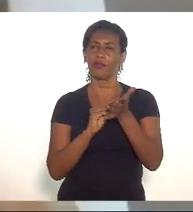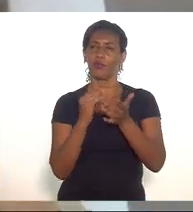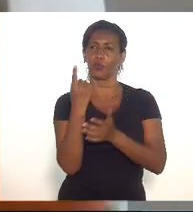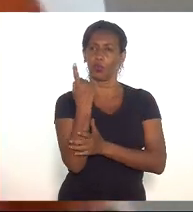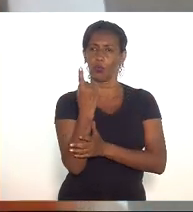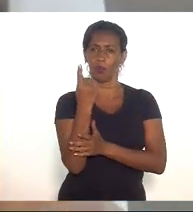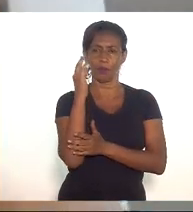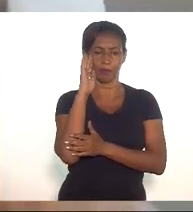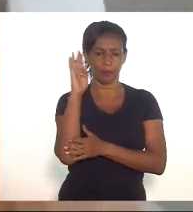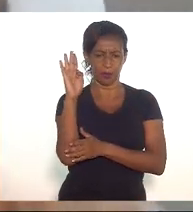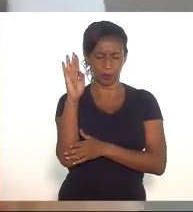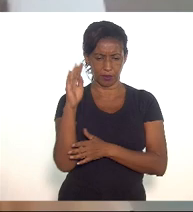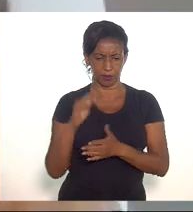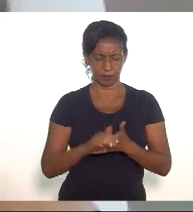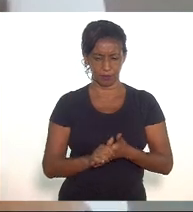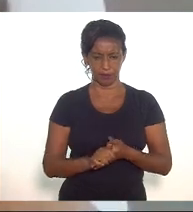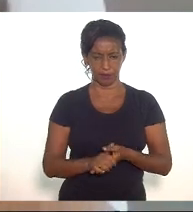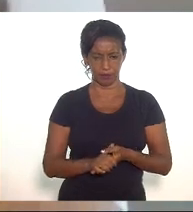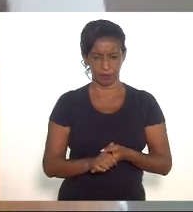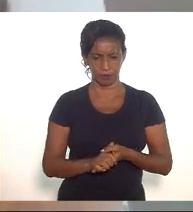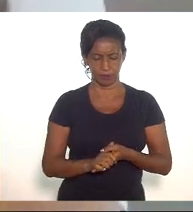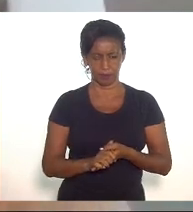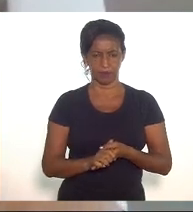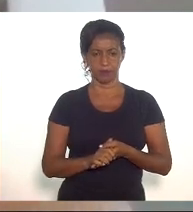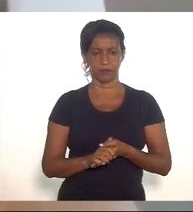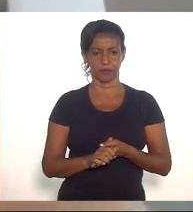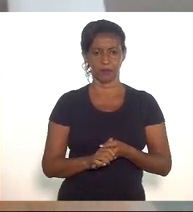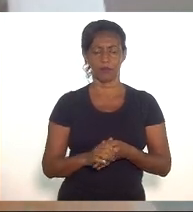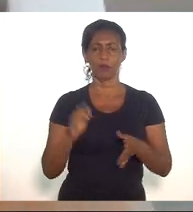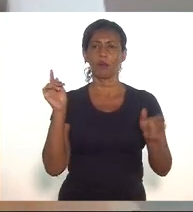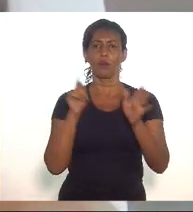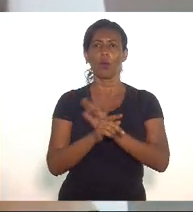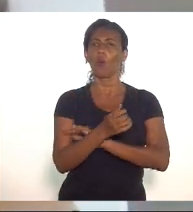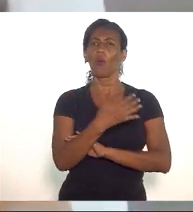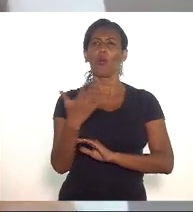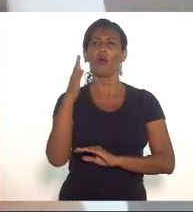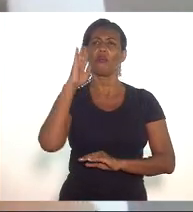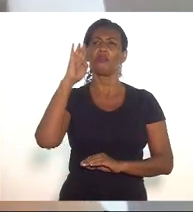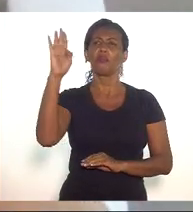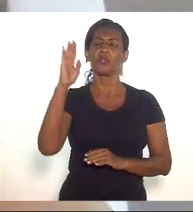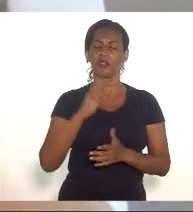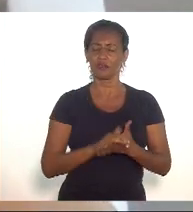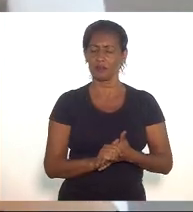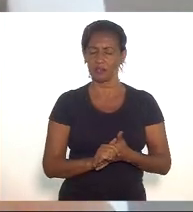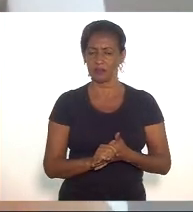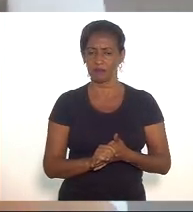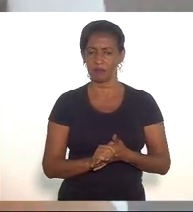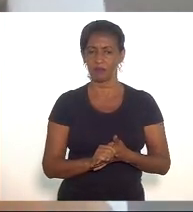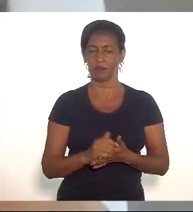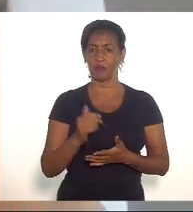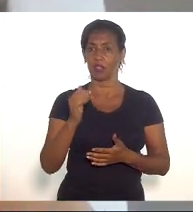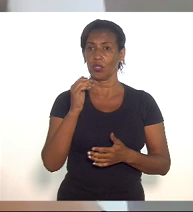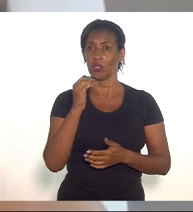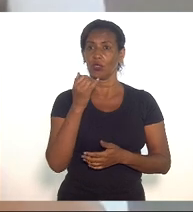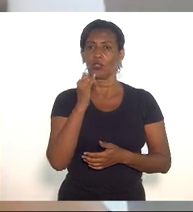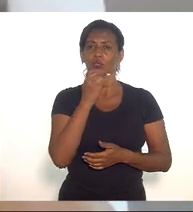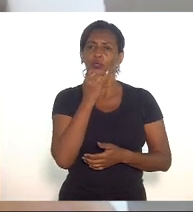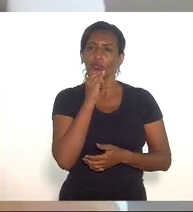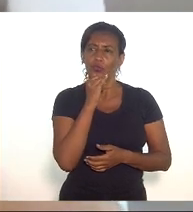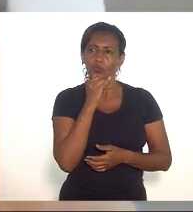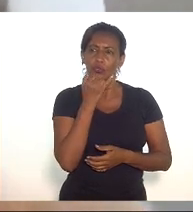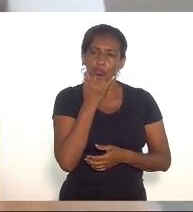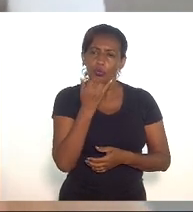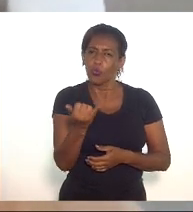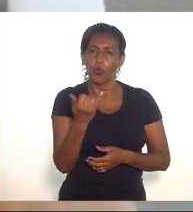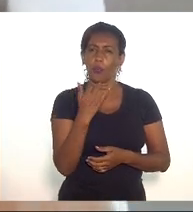às prioridades, que eu acho que o deputado Eliomar comentou quais são as prioridades. Deputado, eu não posso dar spoiler aqui,